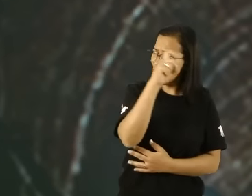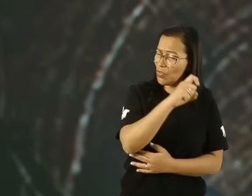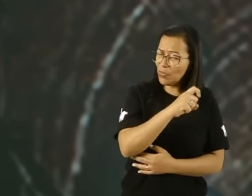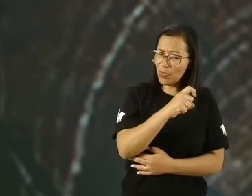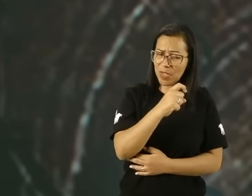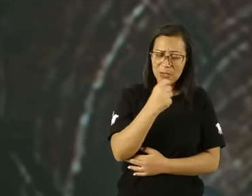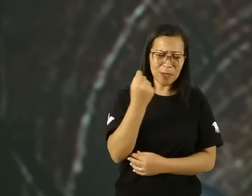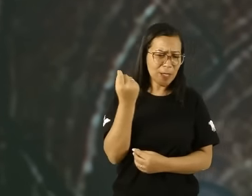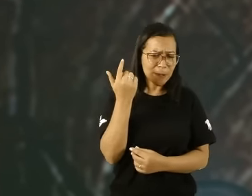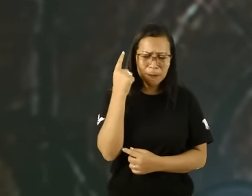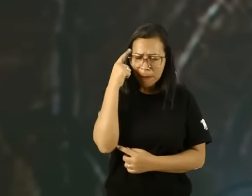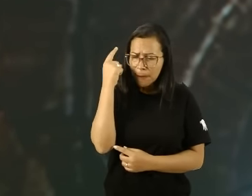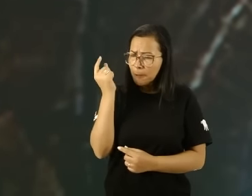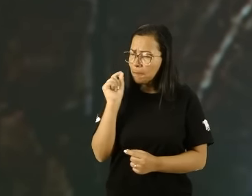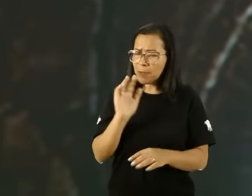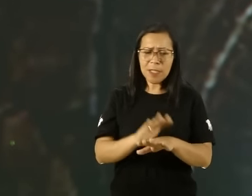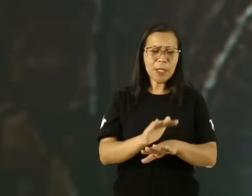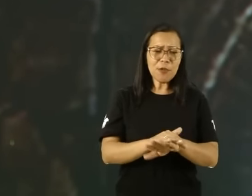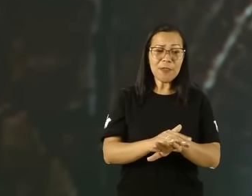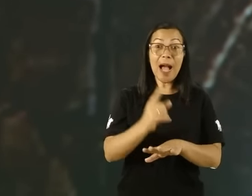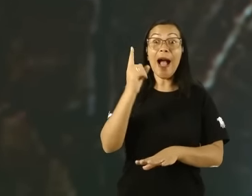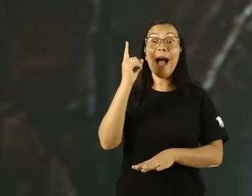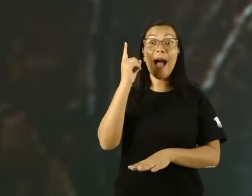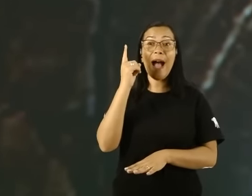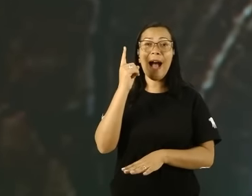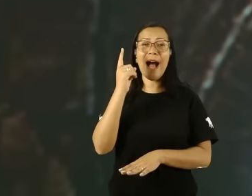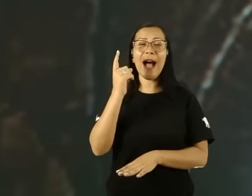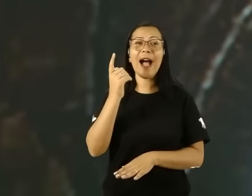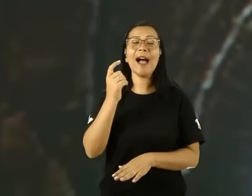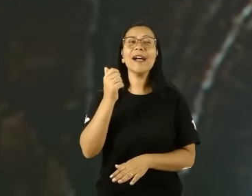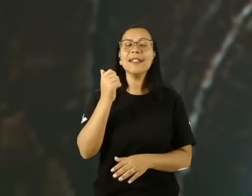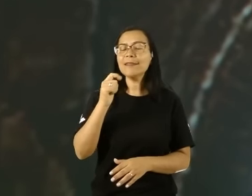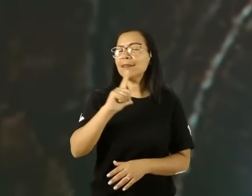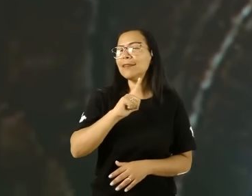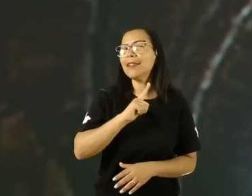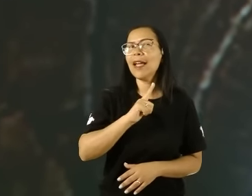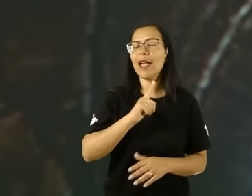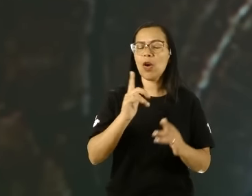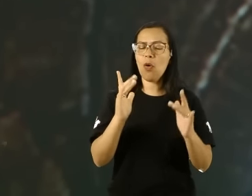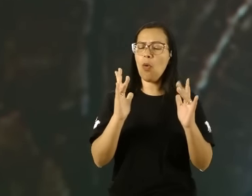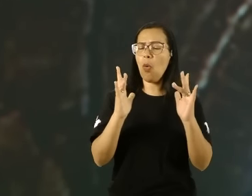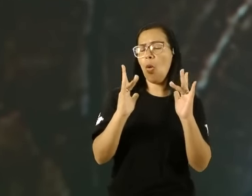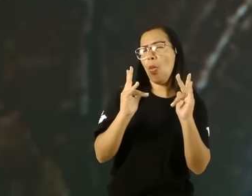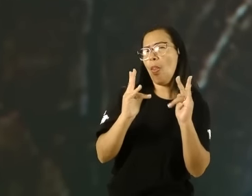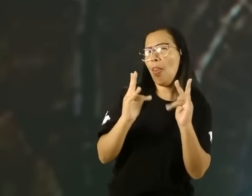tenho que voltar a me aproximar daquelas pessoas. Porque eu me lembro que em algum momento da minha vida, eu fui seguro lá.